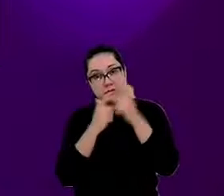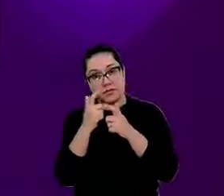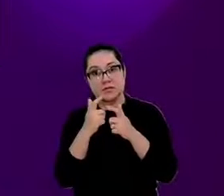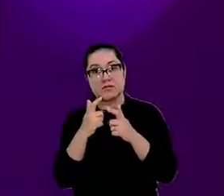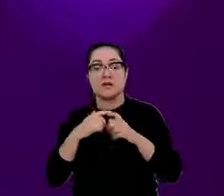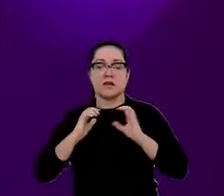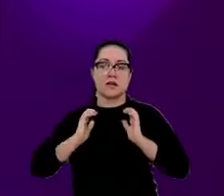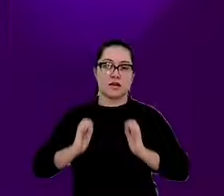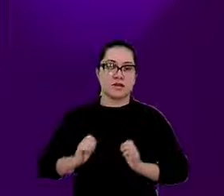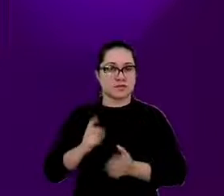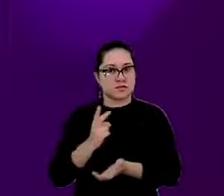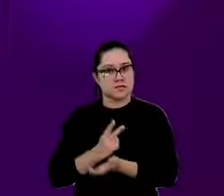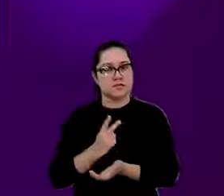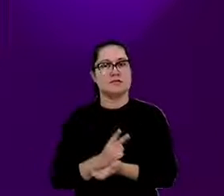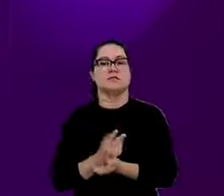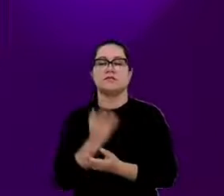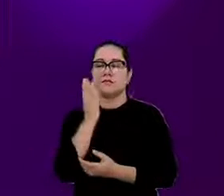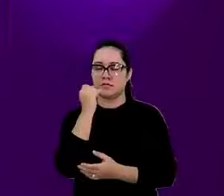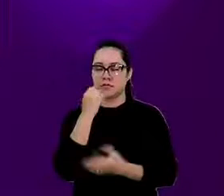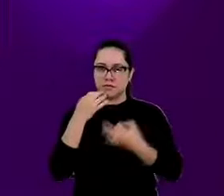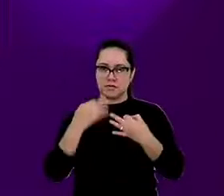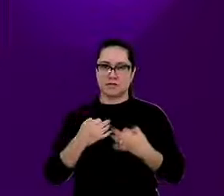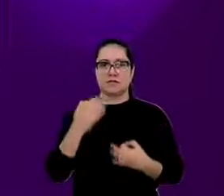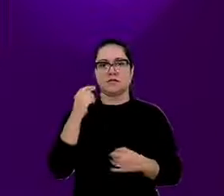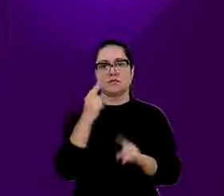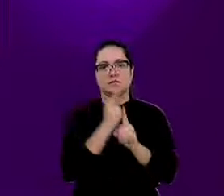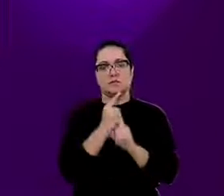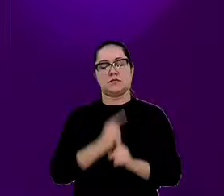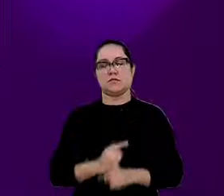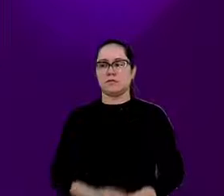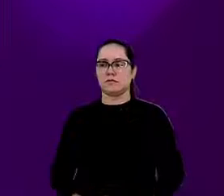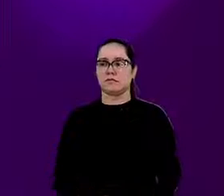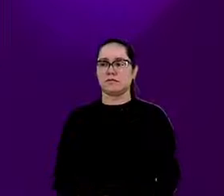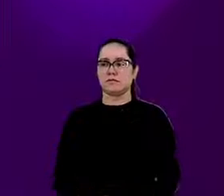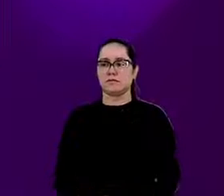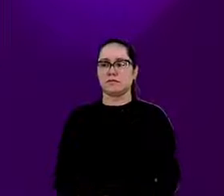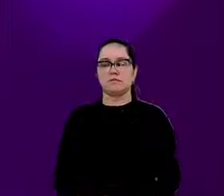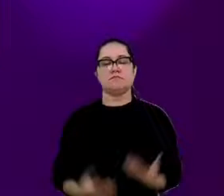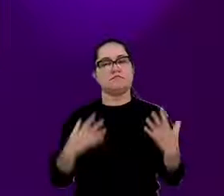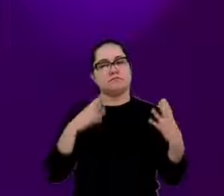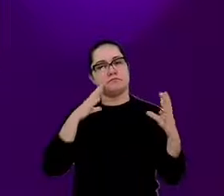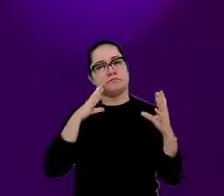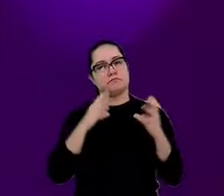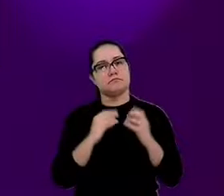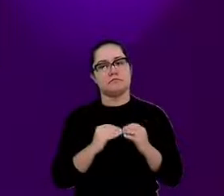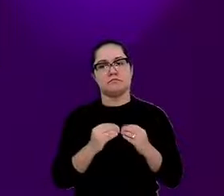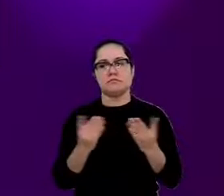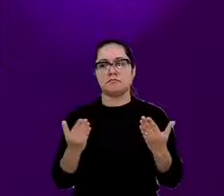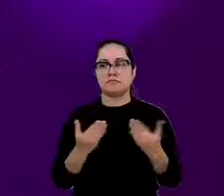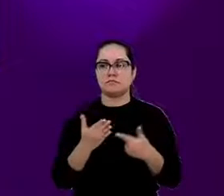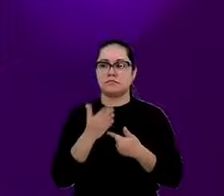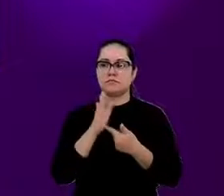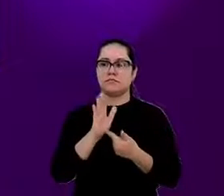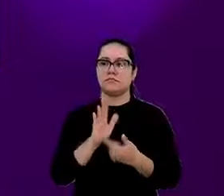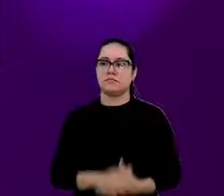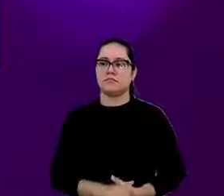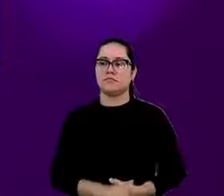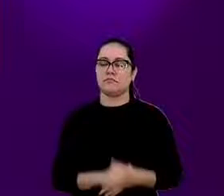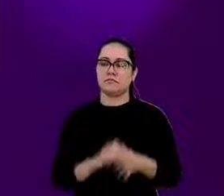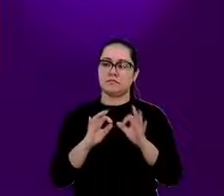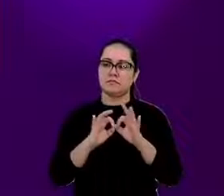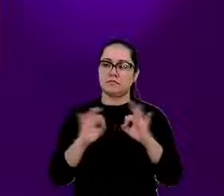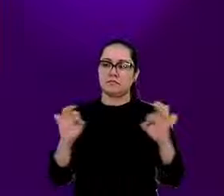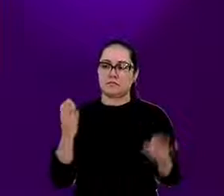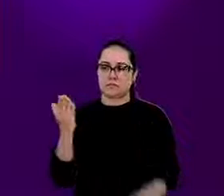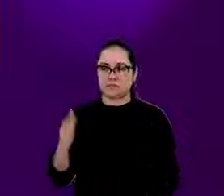éticas e sabendo interpretar de forma adequada o que a gente está encontrando. Em resumo, trago aqui para vocês a frase do Eric Topol,